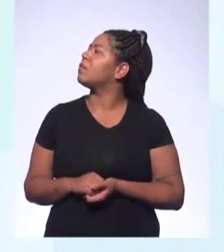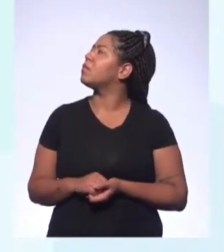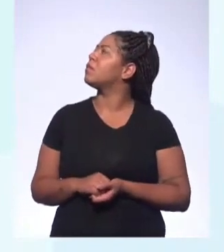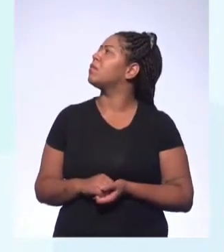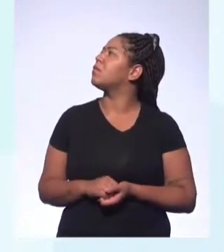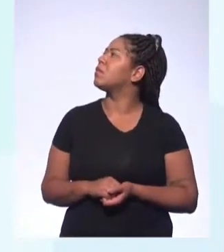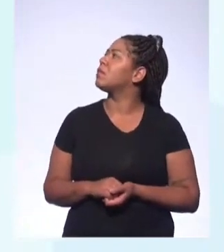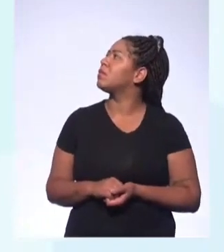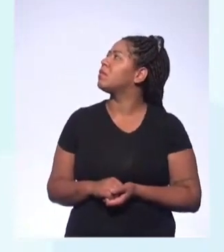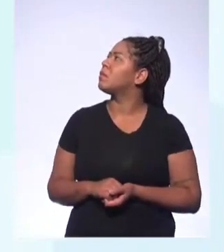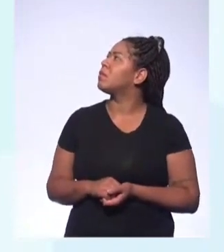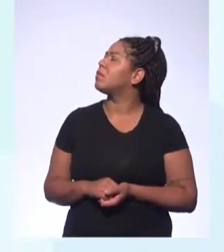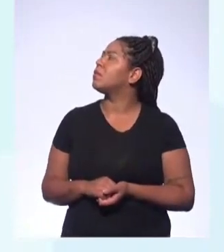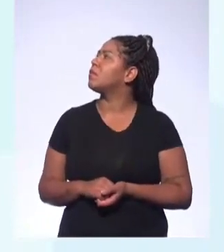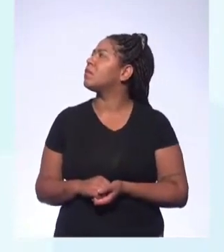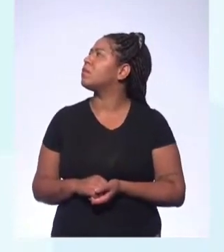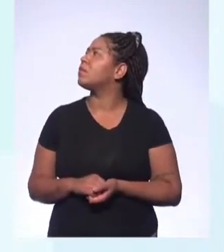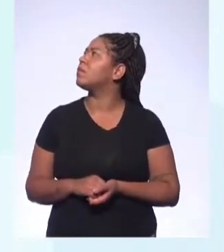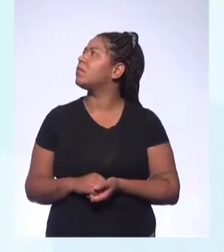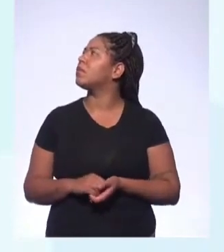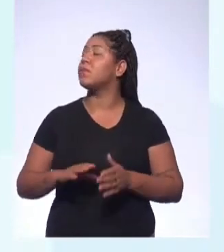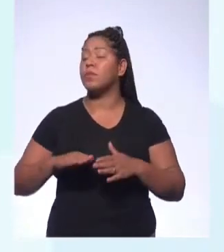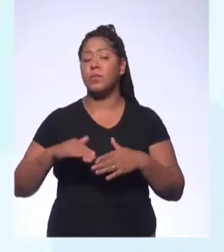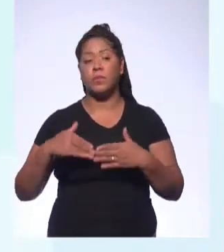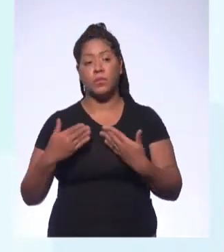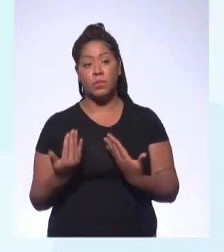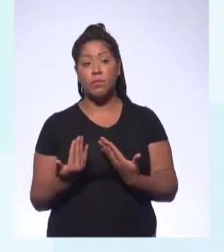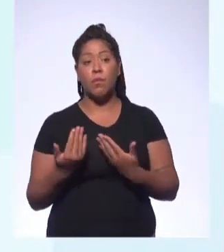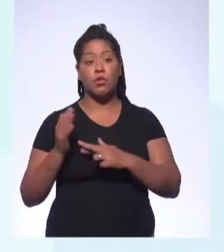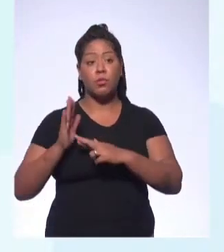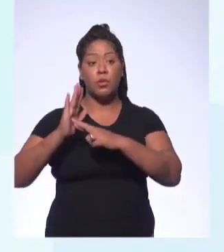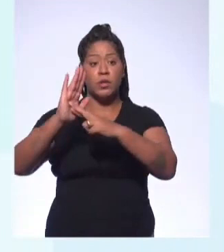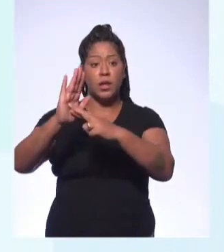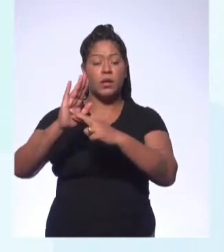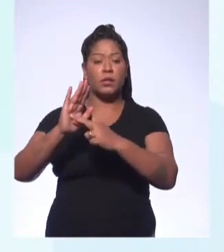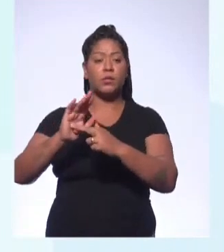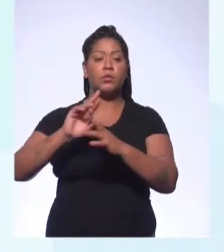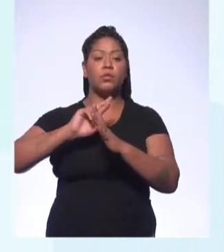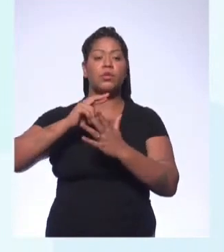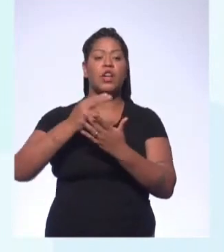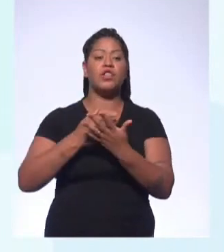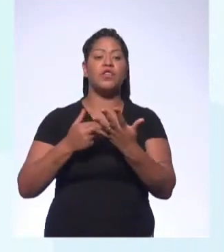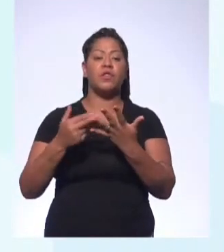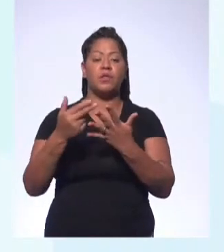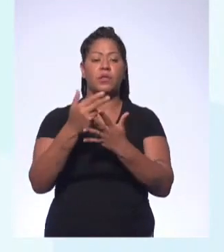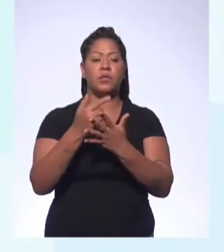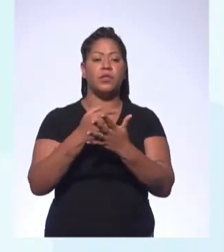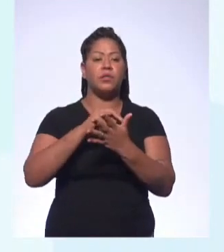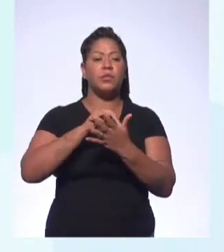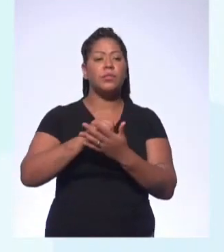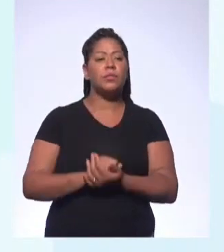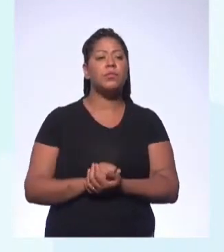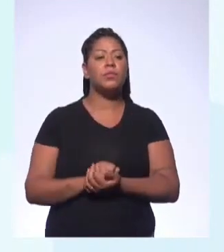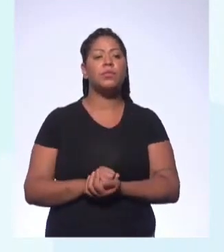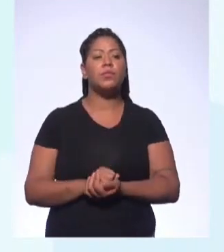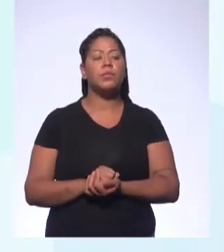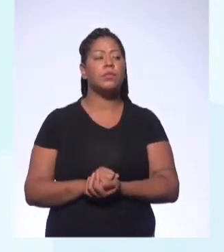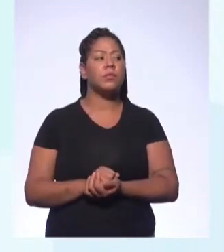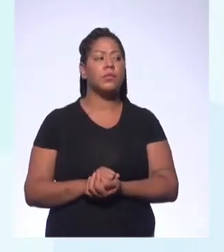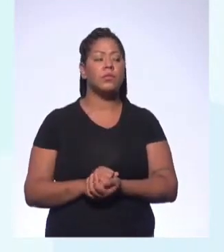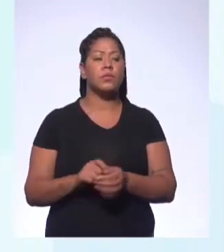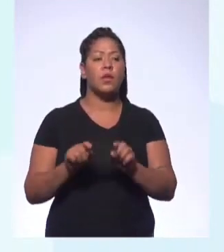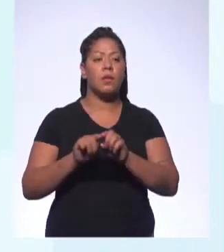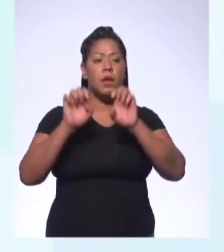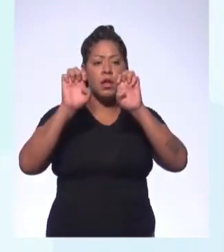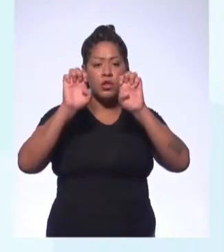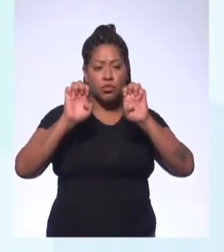etc. Tá? Então, a gente pode categorizar desta forma aí. Tudo bem? Muito bem, e aí a estrutura